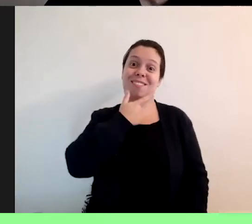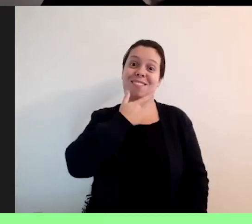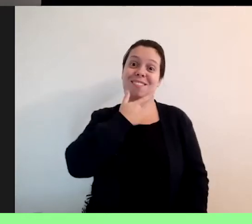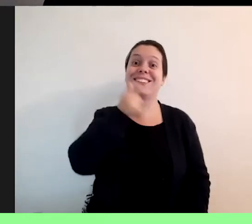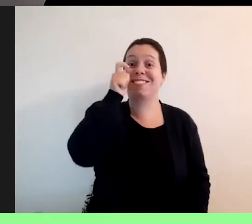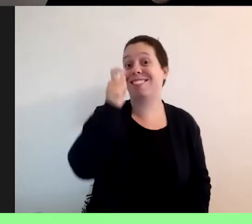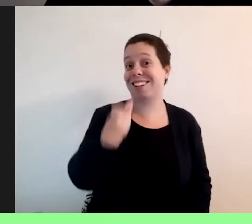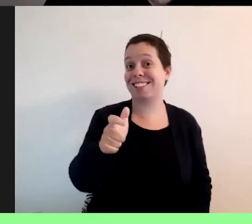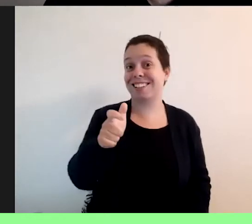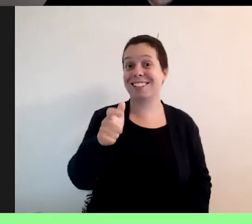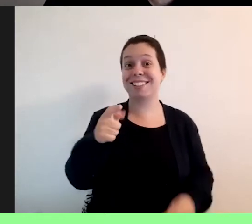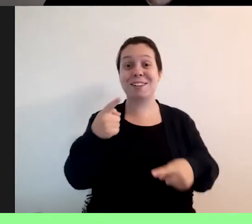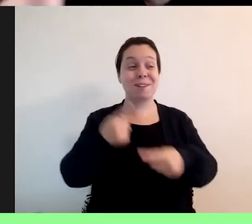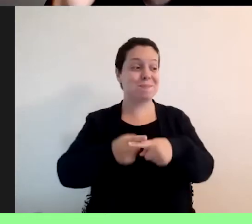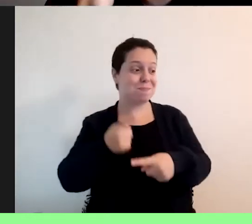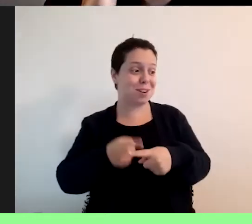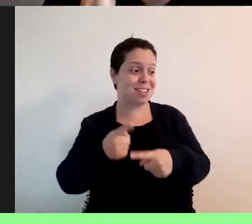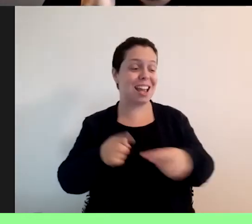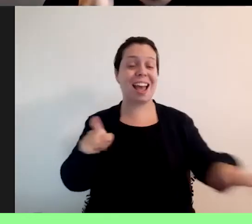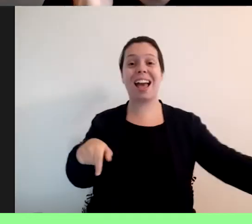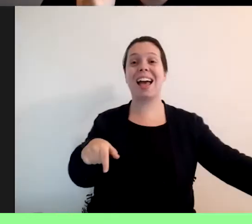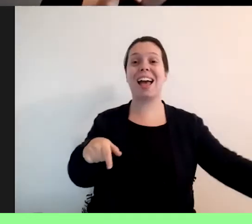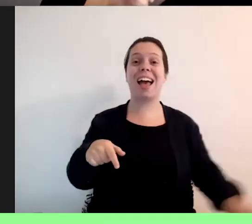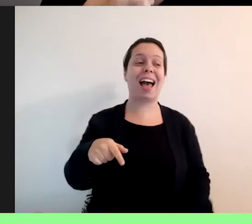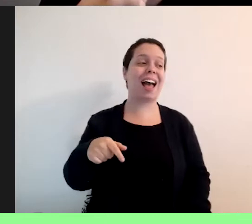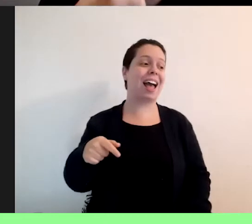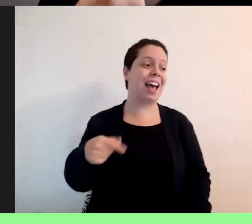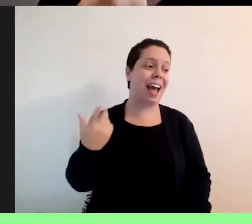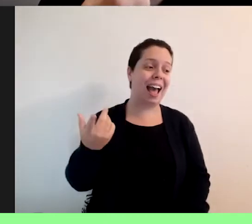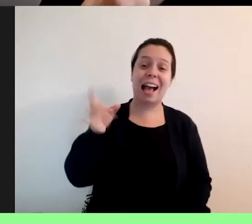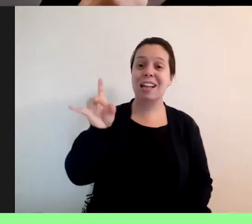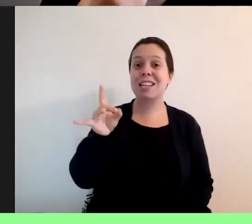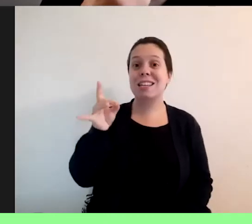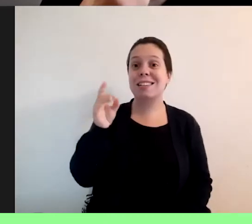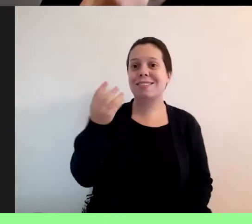porque é experimentação, né? Fico imaginando quando alguém